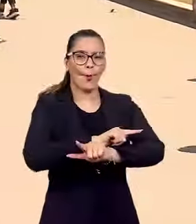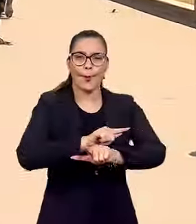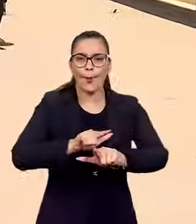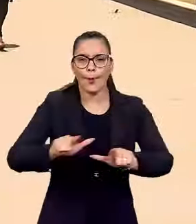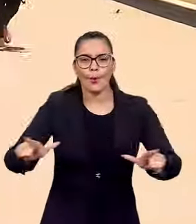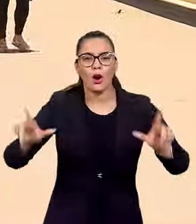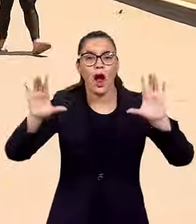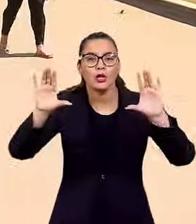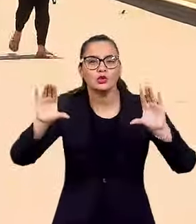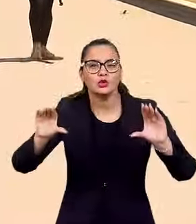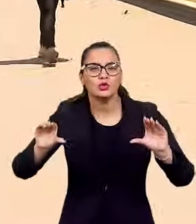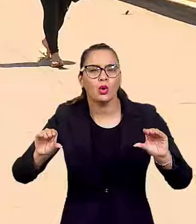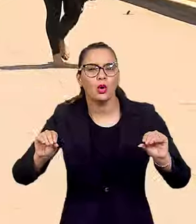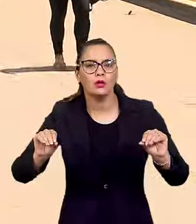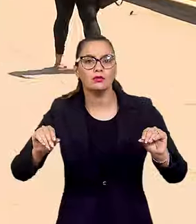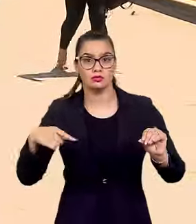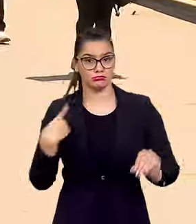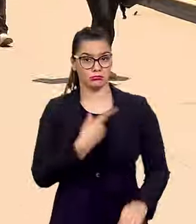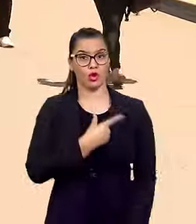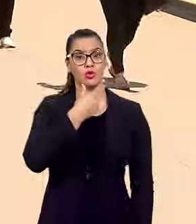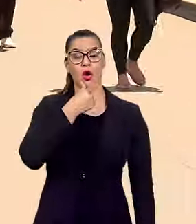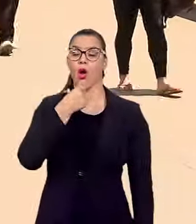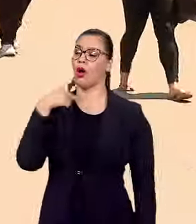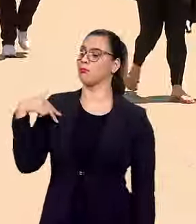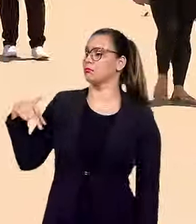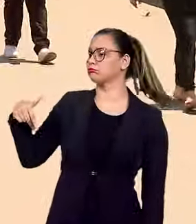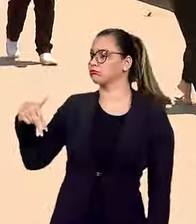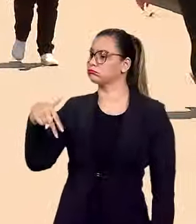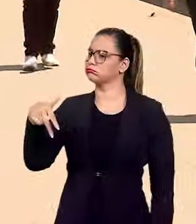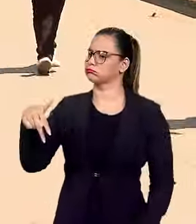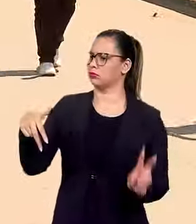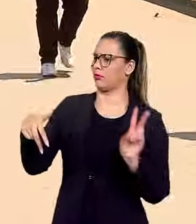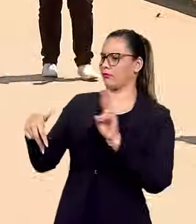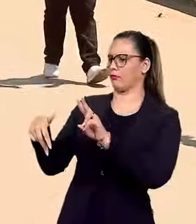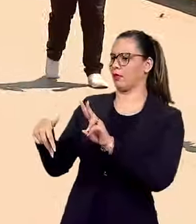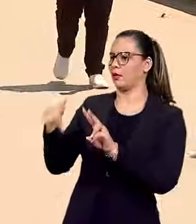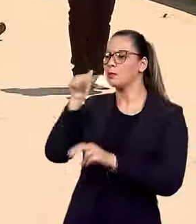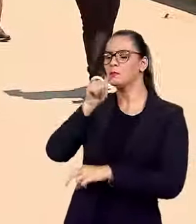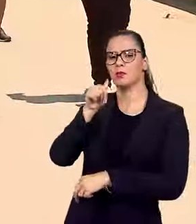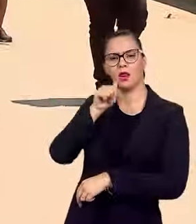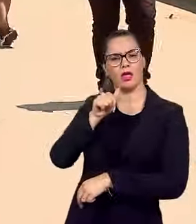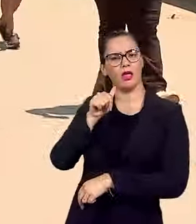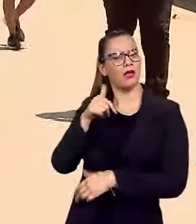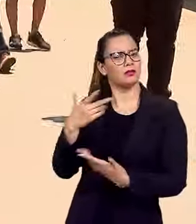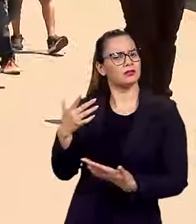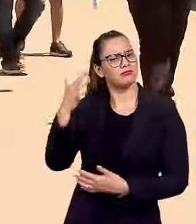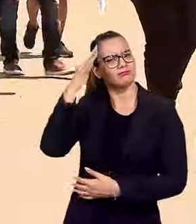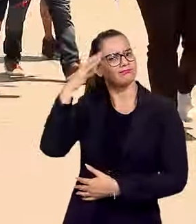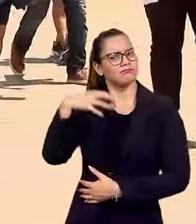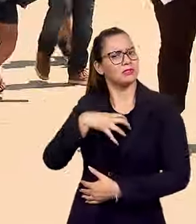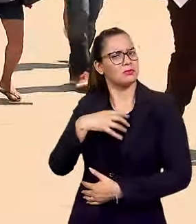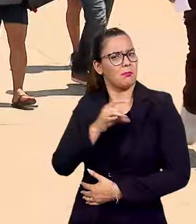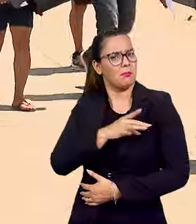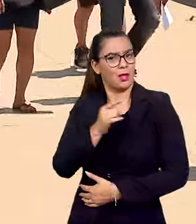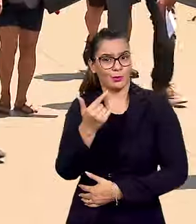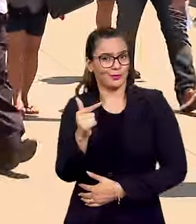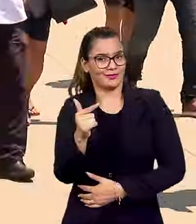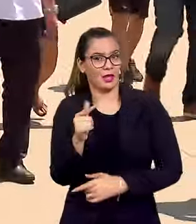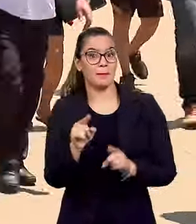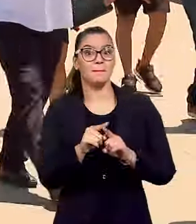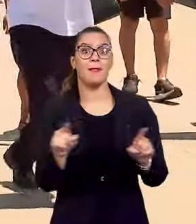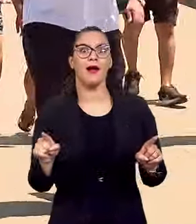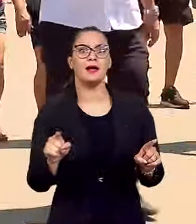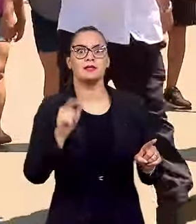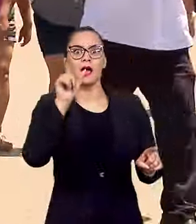aqui vazio, deserto, à noite? Nós, homens, andando, de repente a gente cruza com uma mulher. Se nem te ocorre sentir